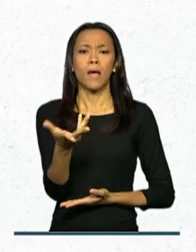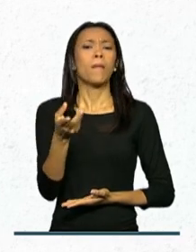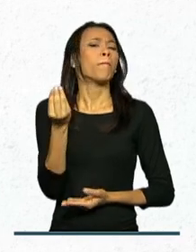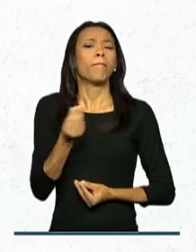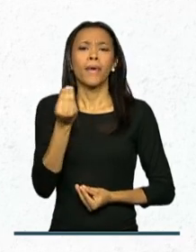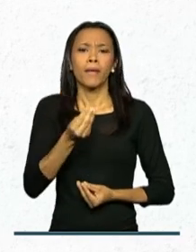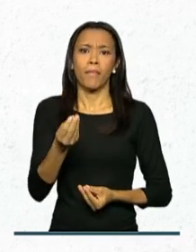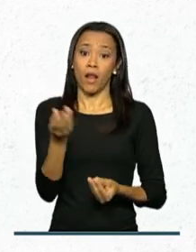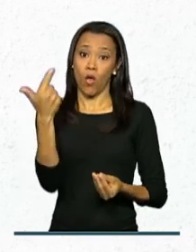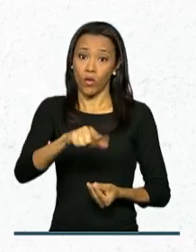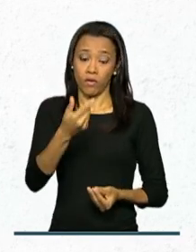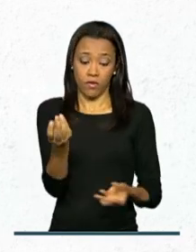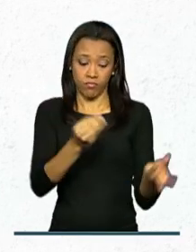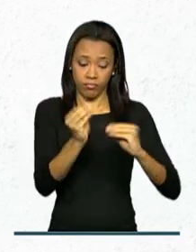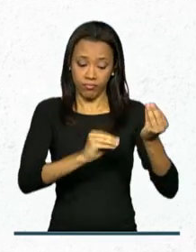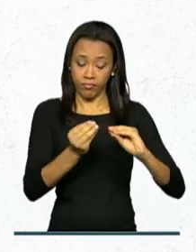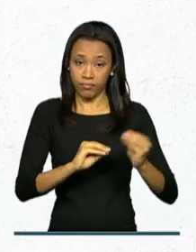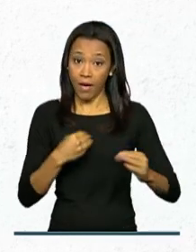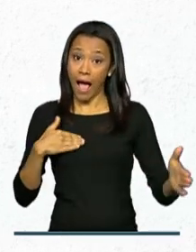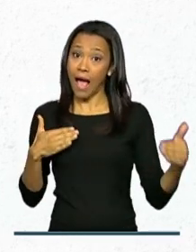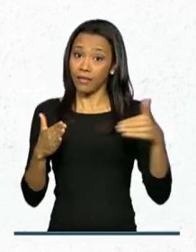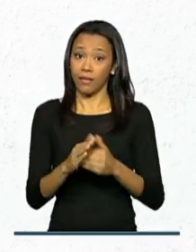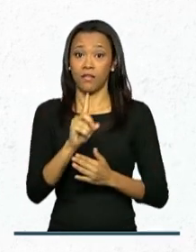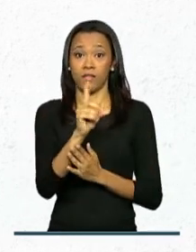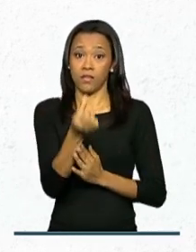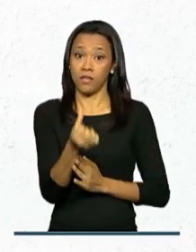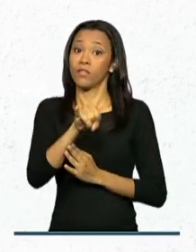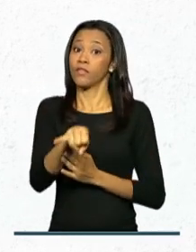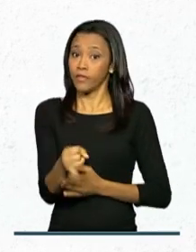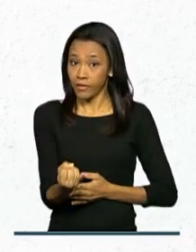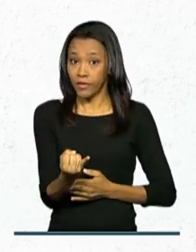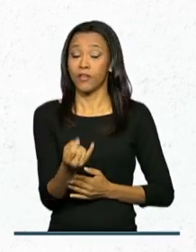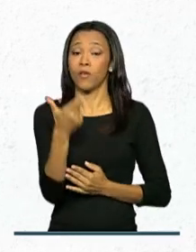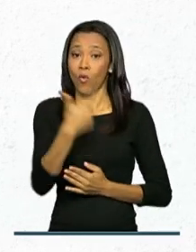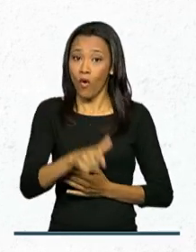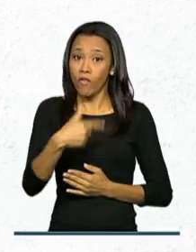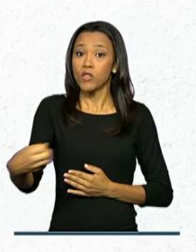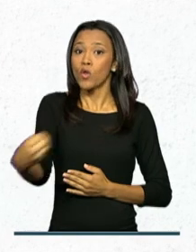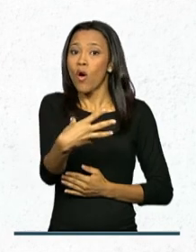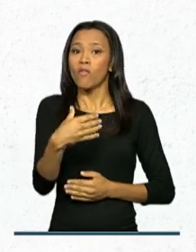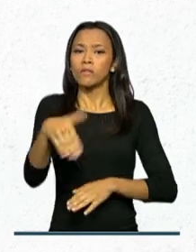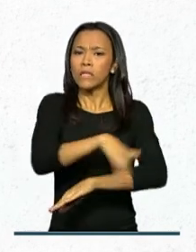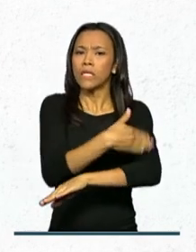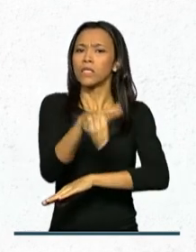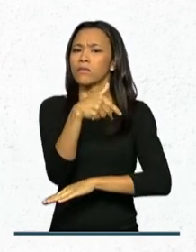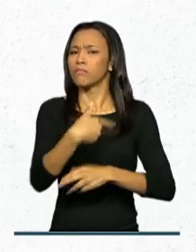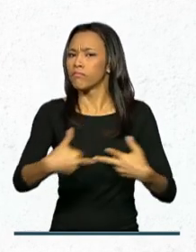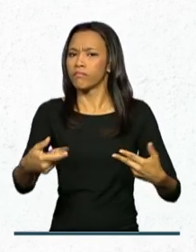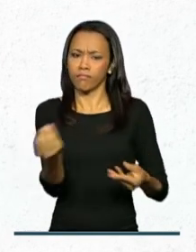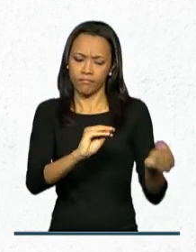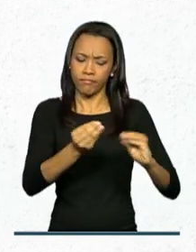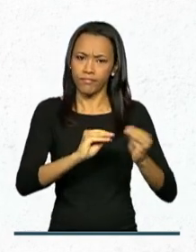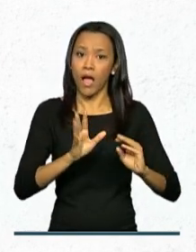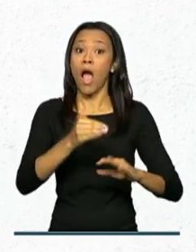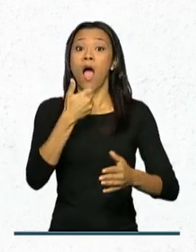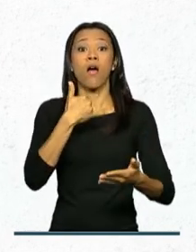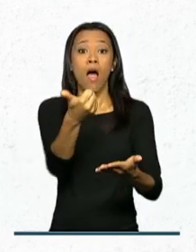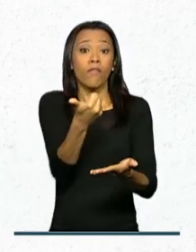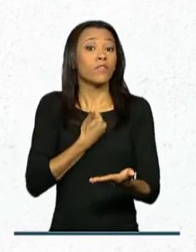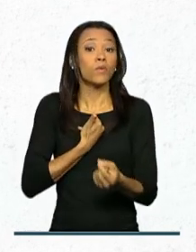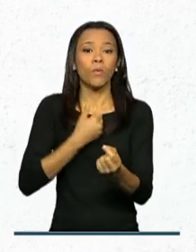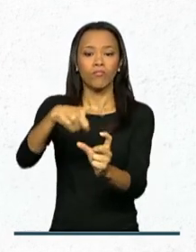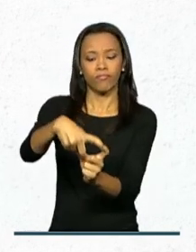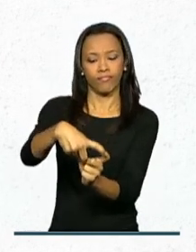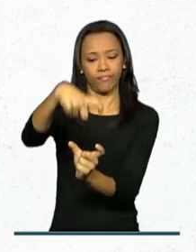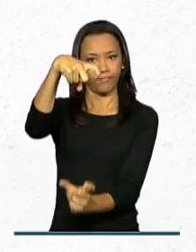para atualizar o cadastro, têm até 16 de janeiro para regularizar as informações. Os avisos foram dados por meio do extrato